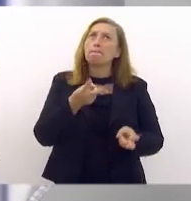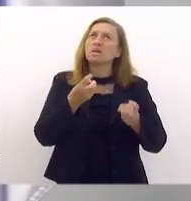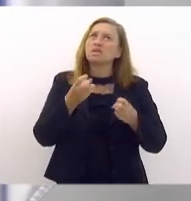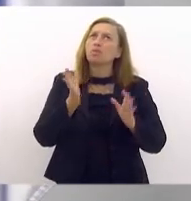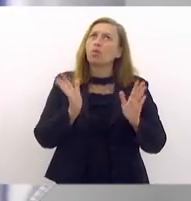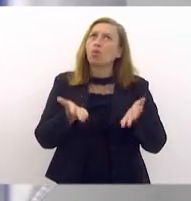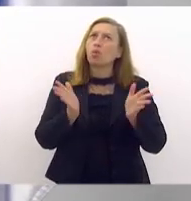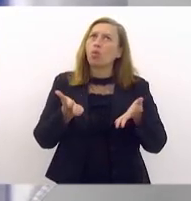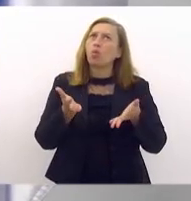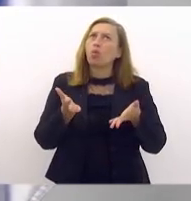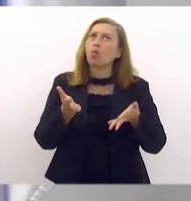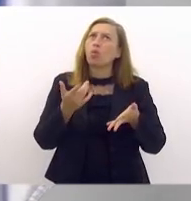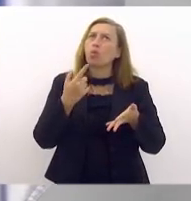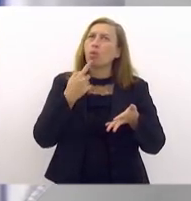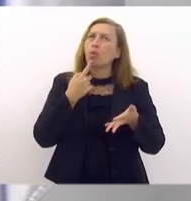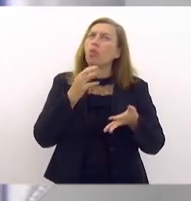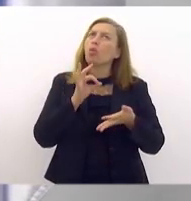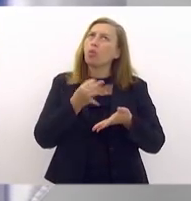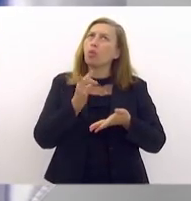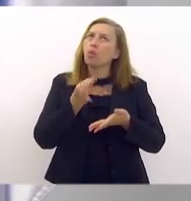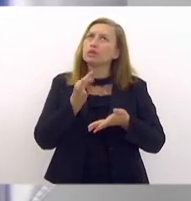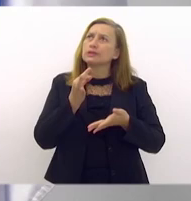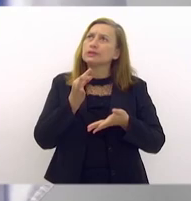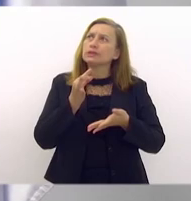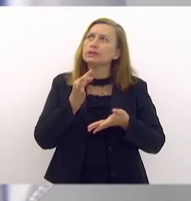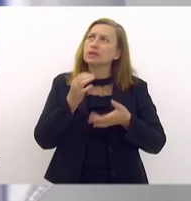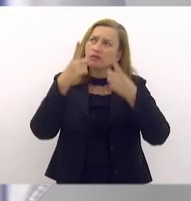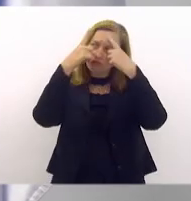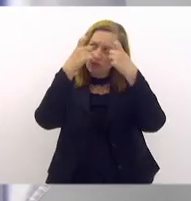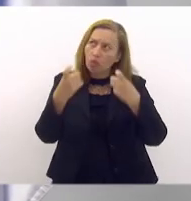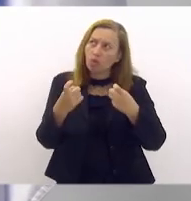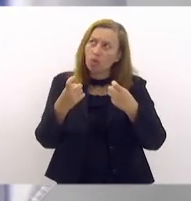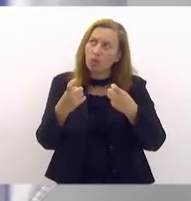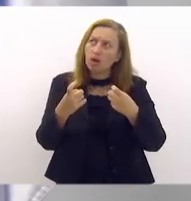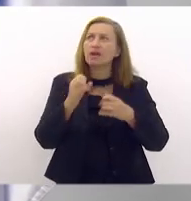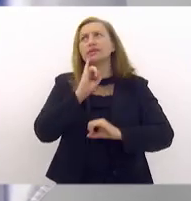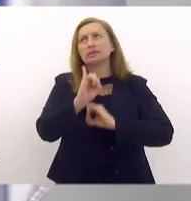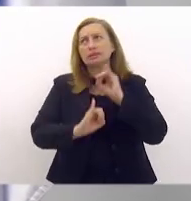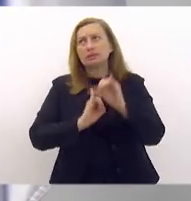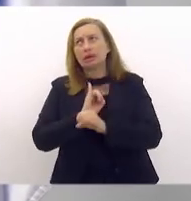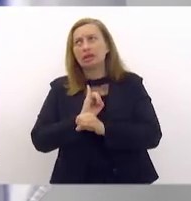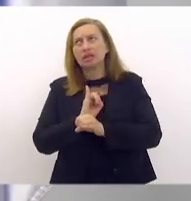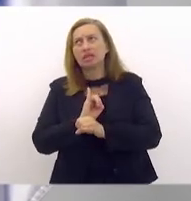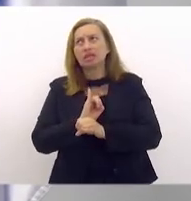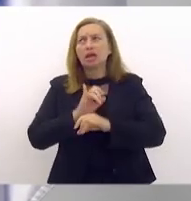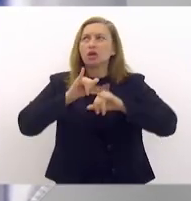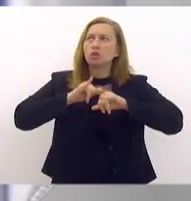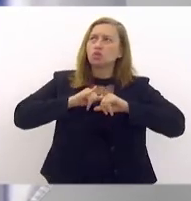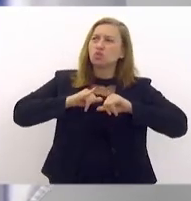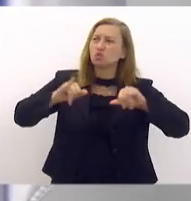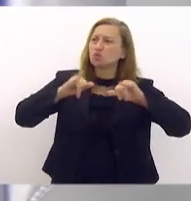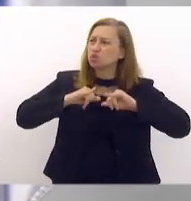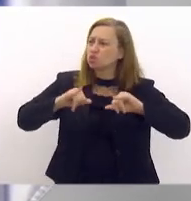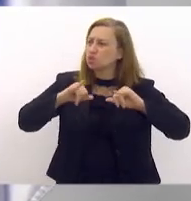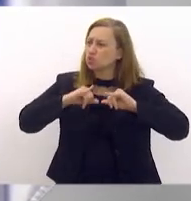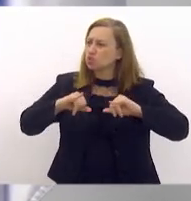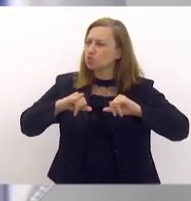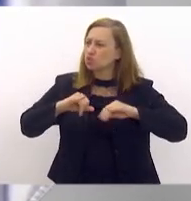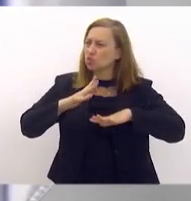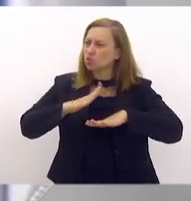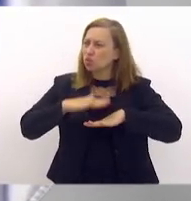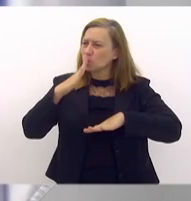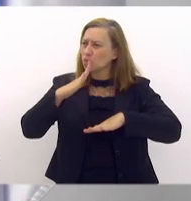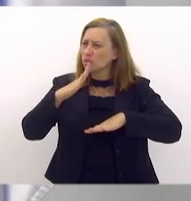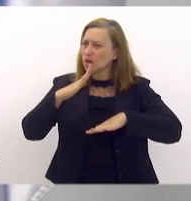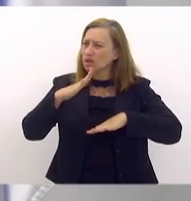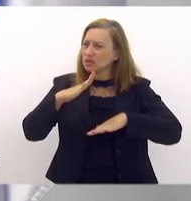hoje, e com certeza é assim no caso da violência cibernética, os dados estão muito mais